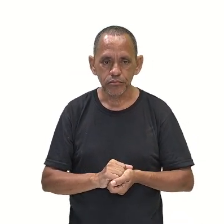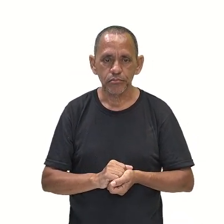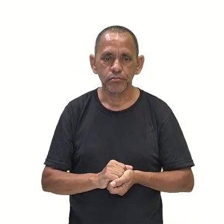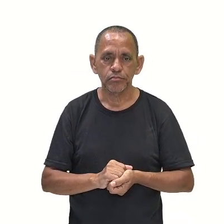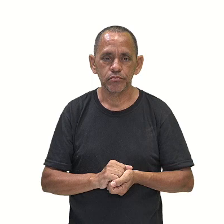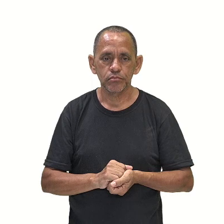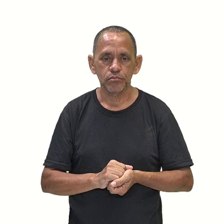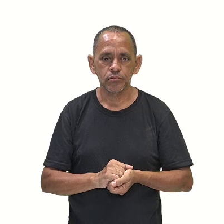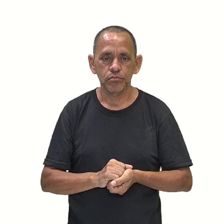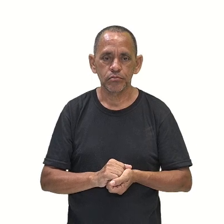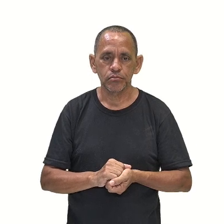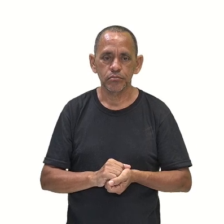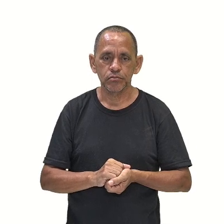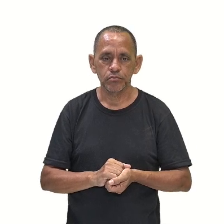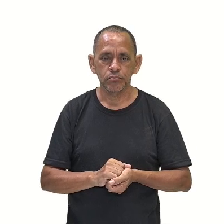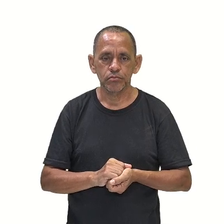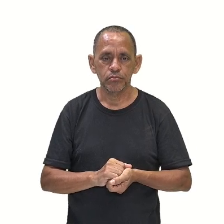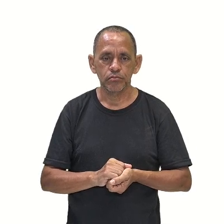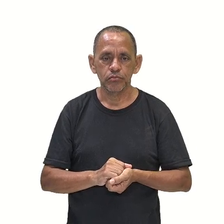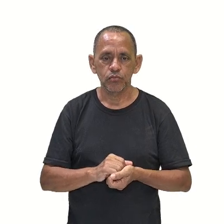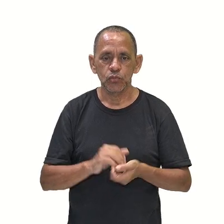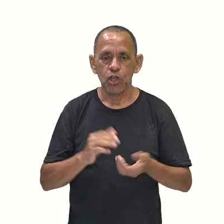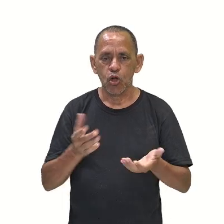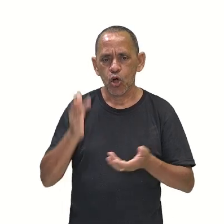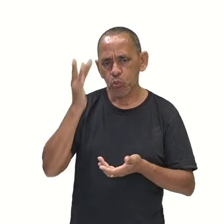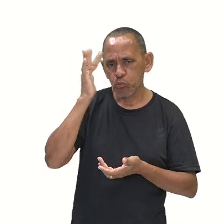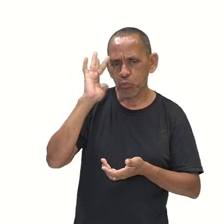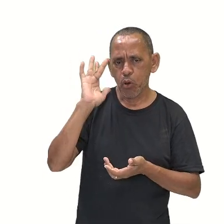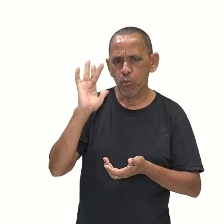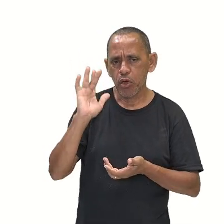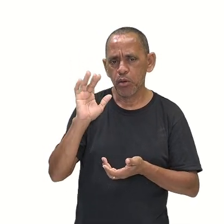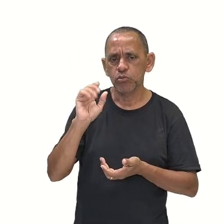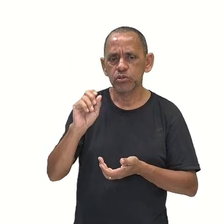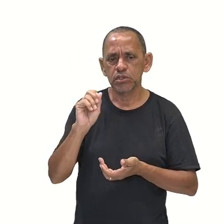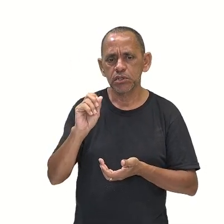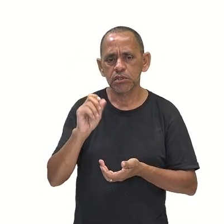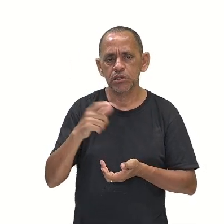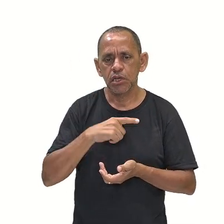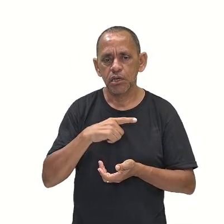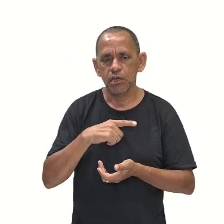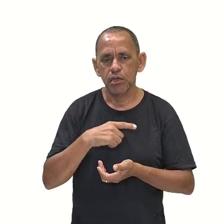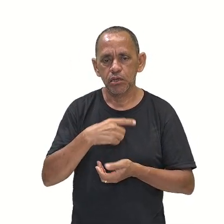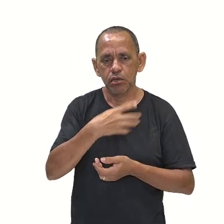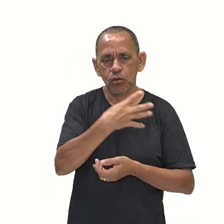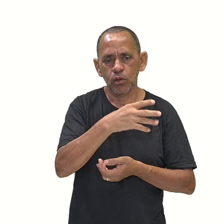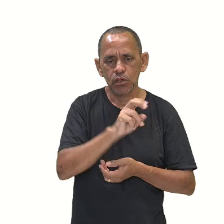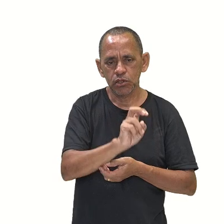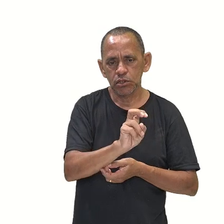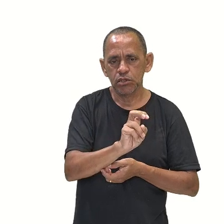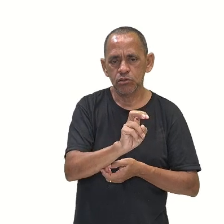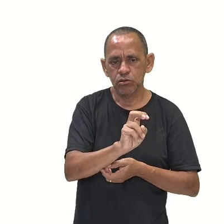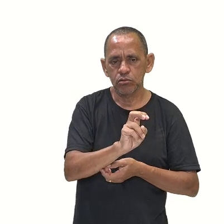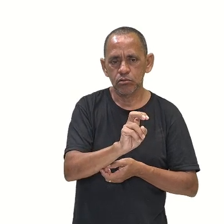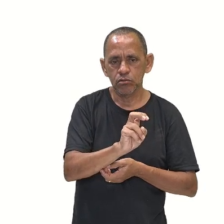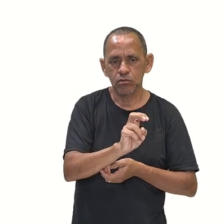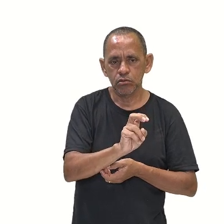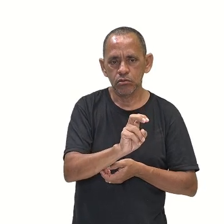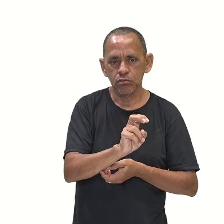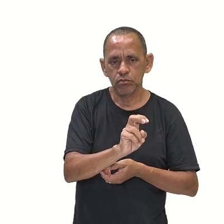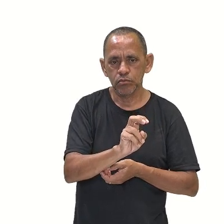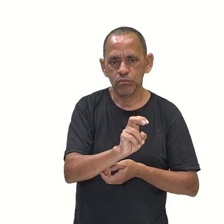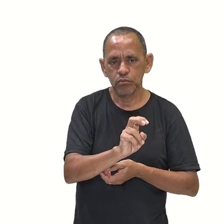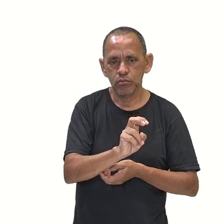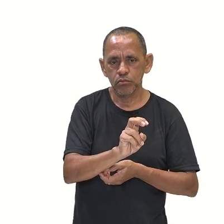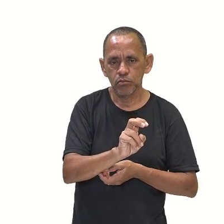certo? Até agora nós não sabemos qual é o sinal que vai vir ali. Simplifica o expoente com índice, sai quem?